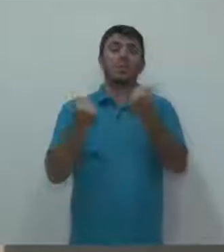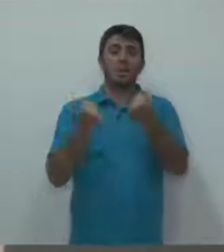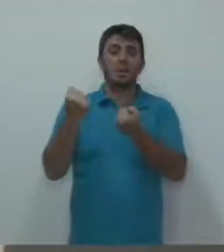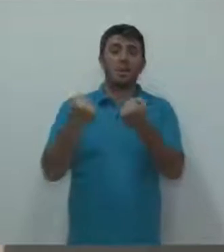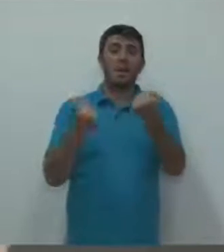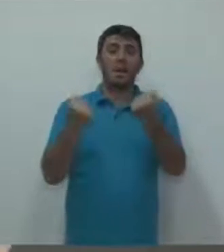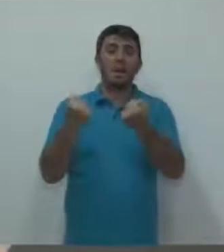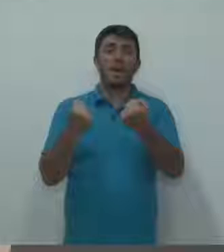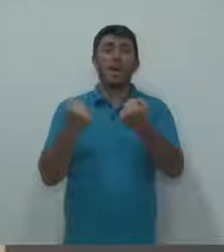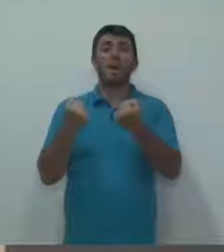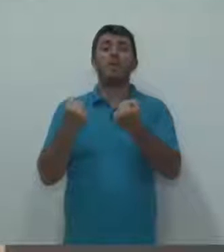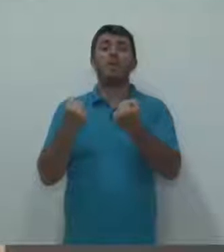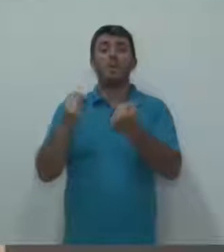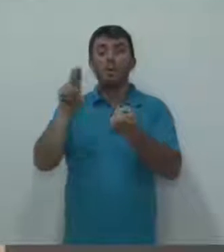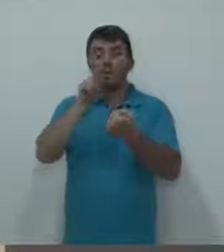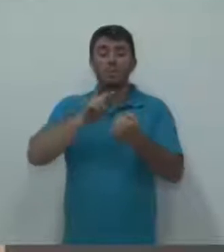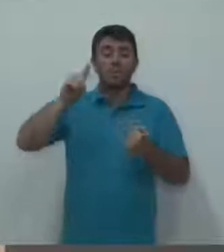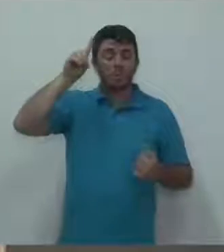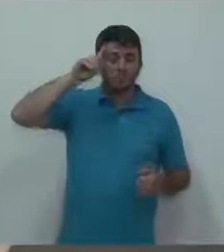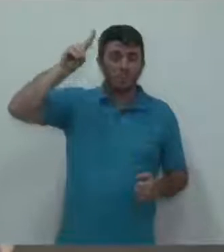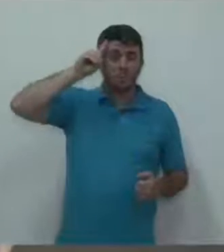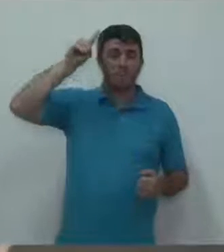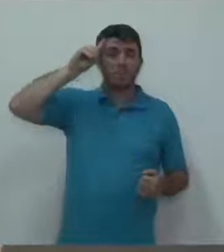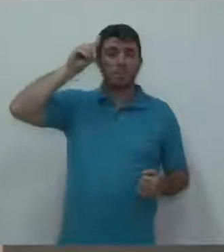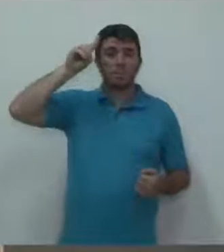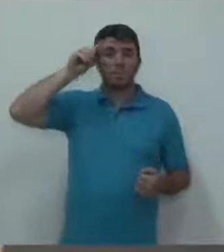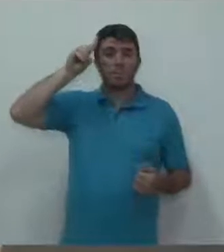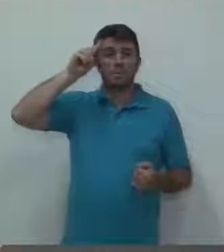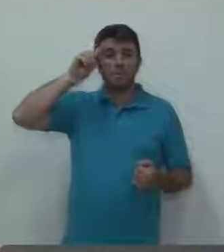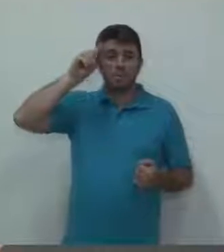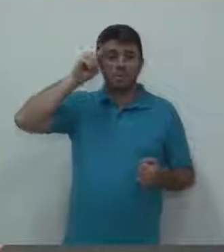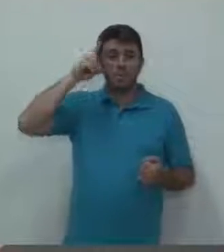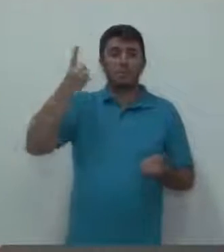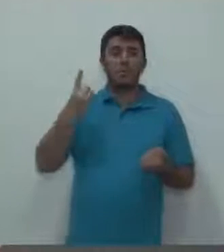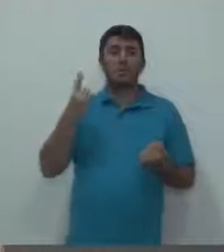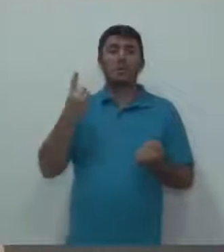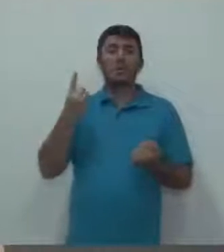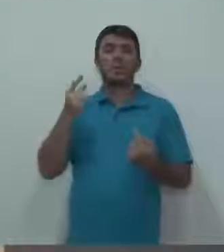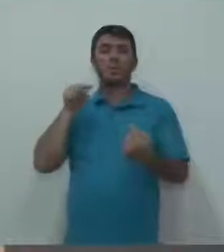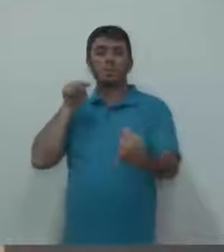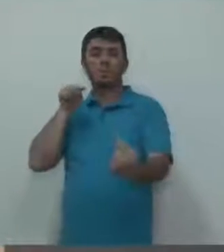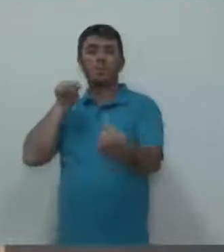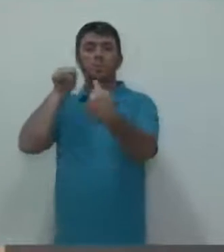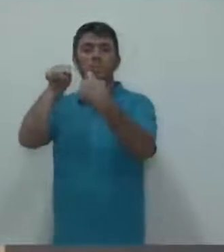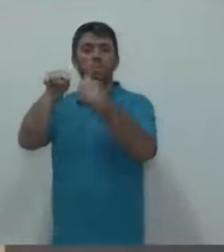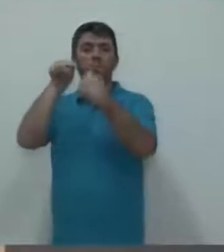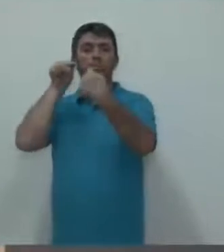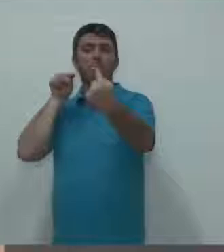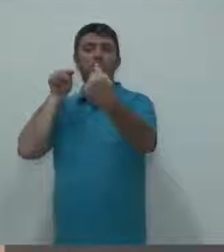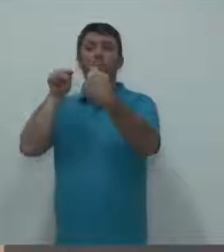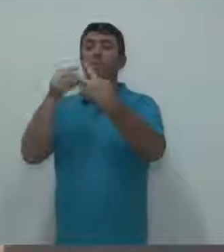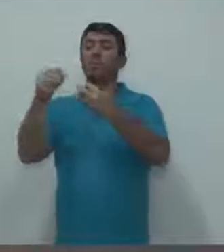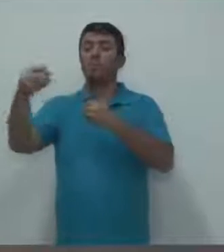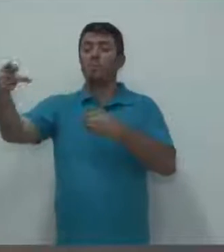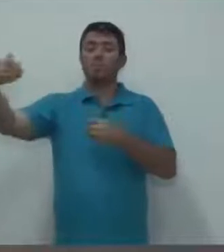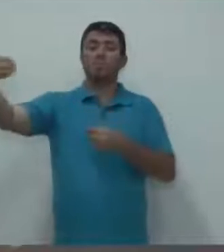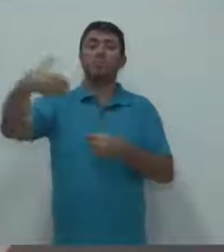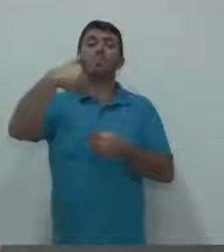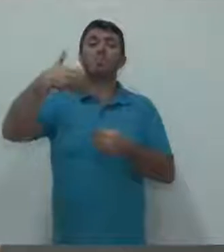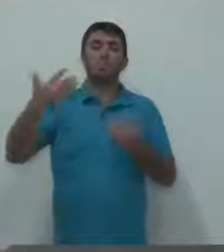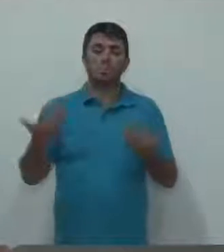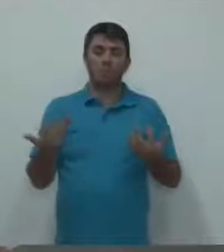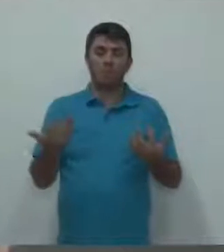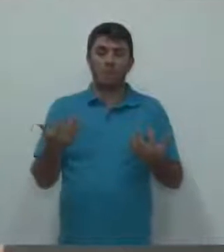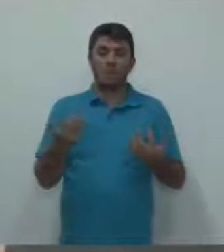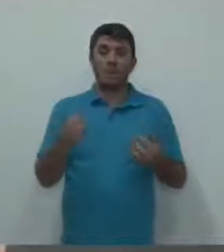dia a dia, vai precisar se sair dali, vai precisar se locomover daquela região. E, volto a